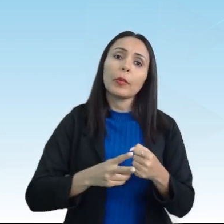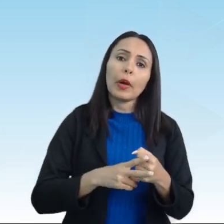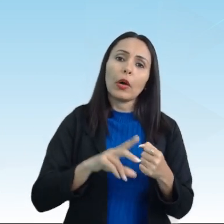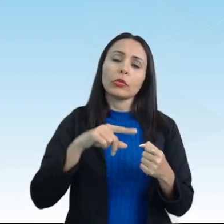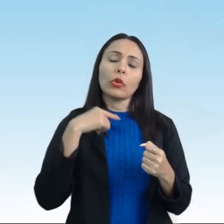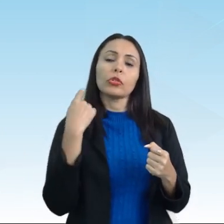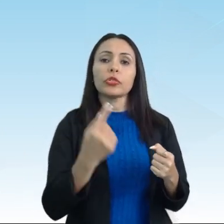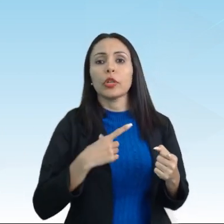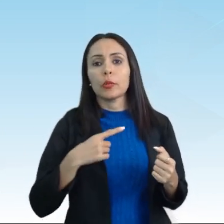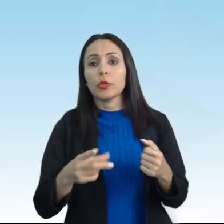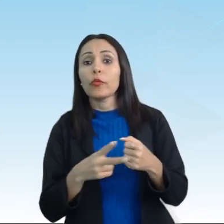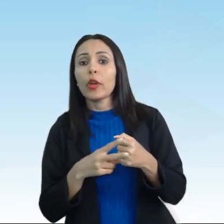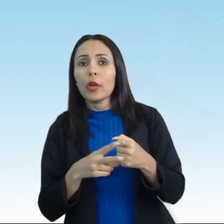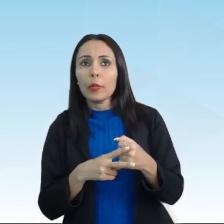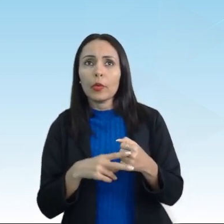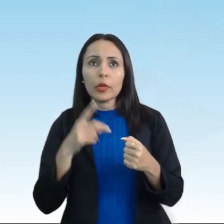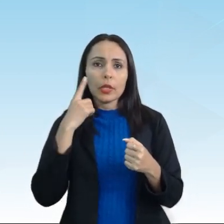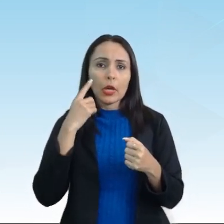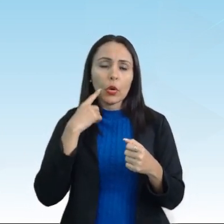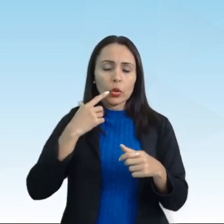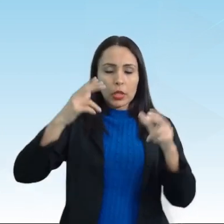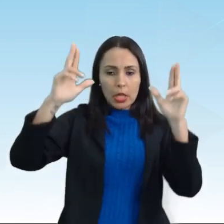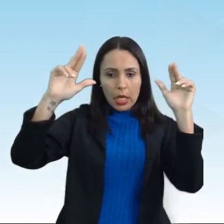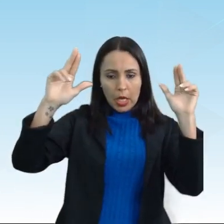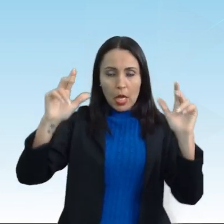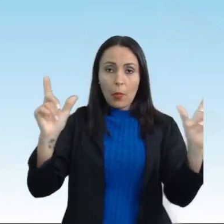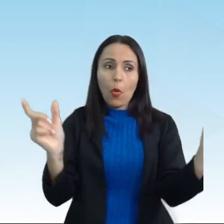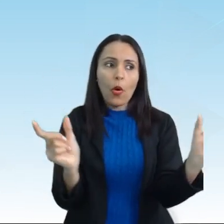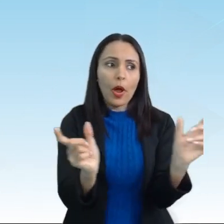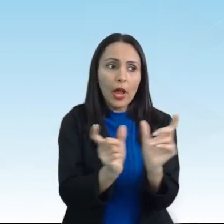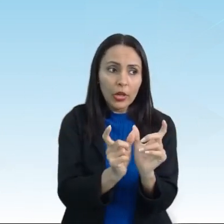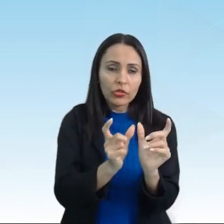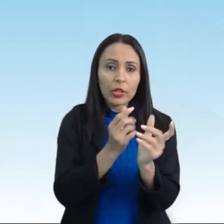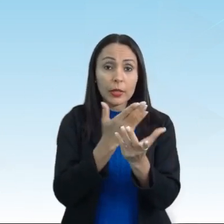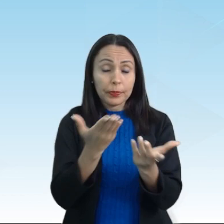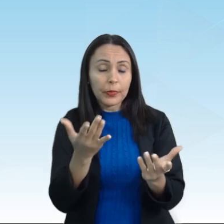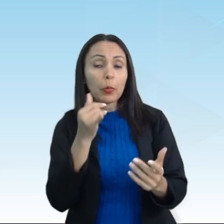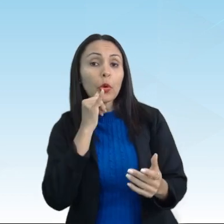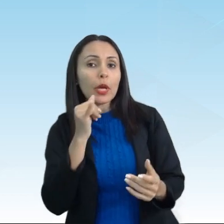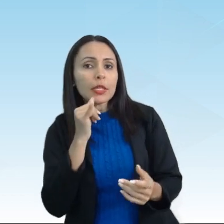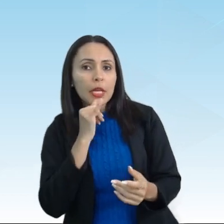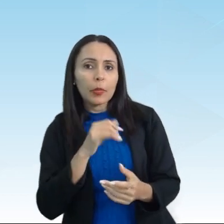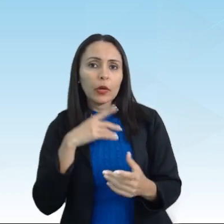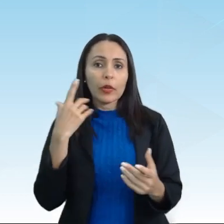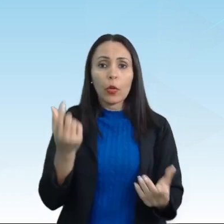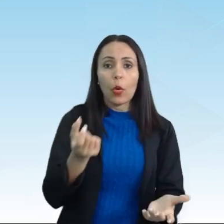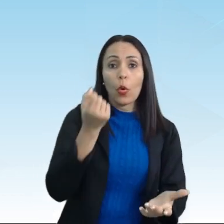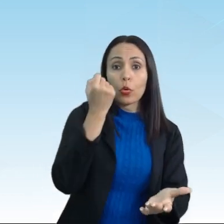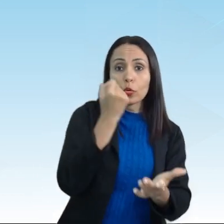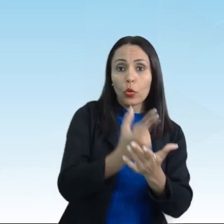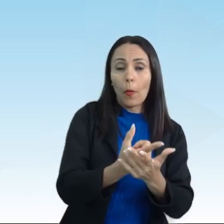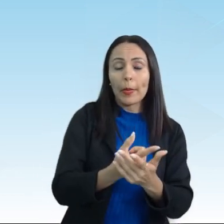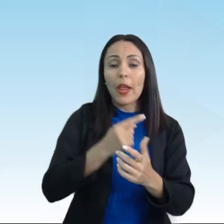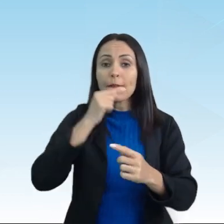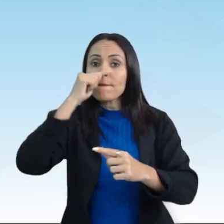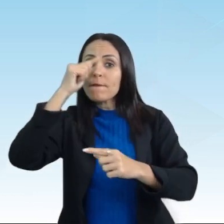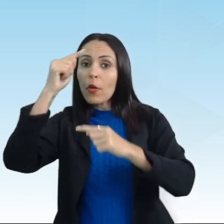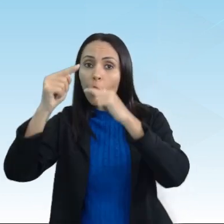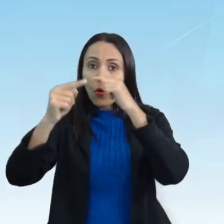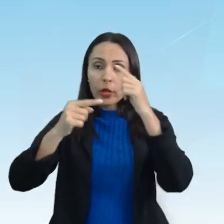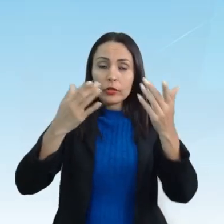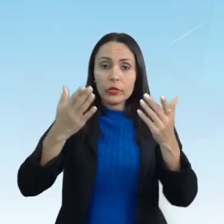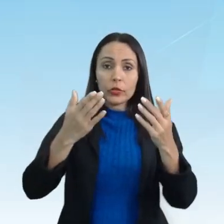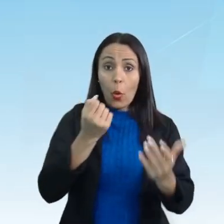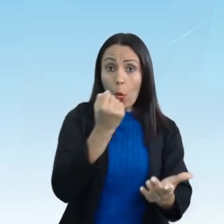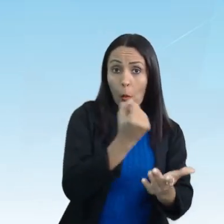o verbo, que é o termo regente. Por exemplo, quando eu digo comprei flores, comprar